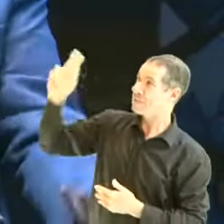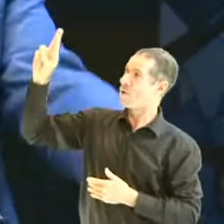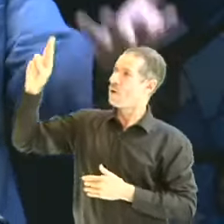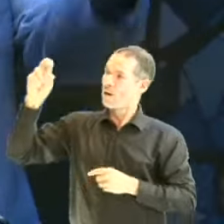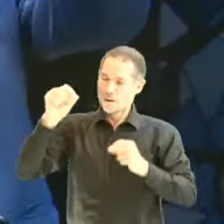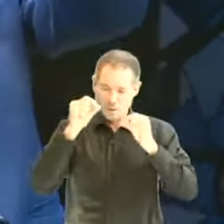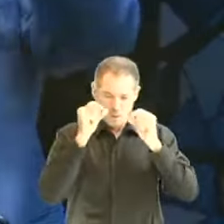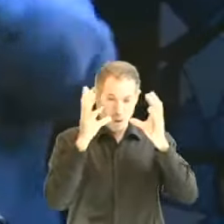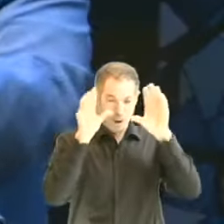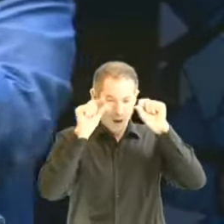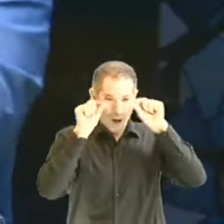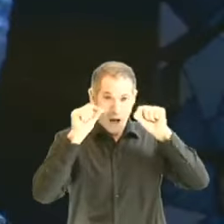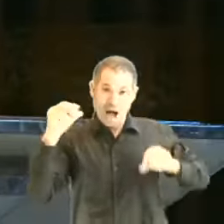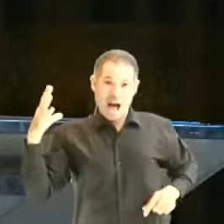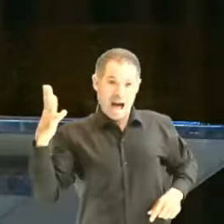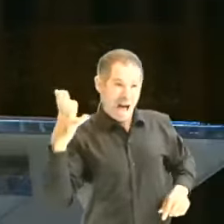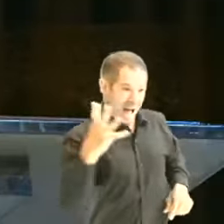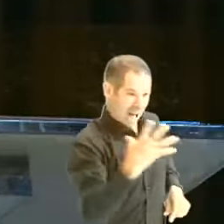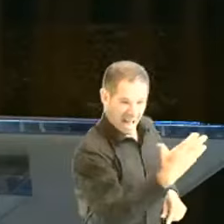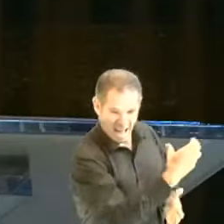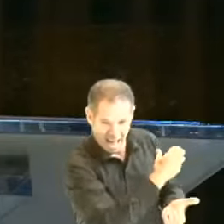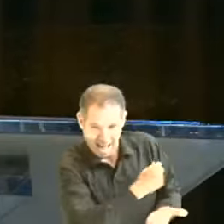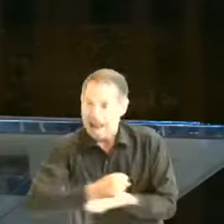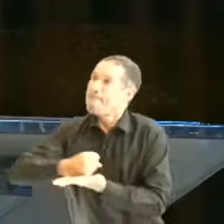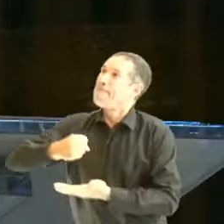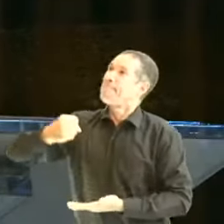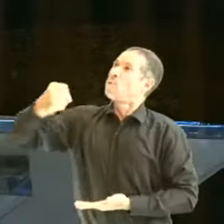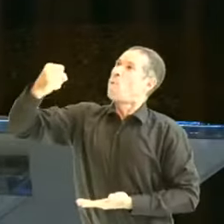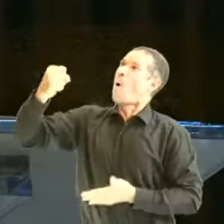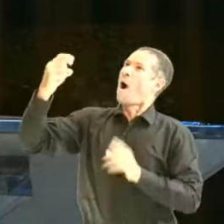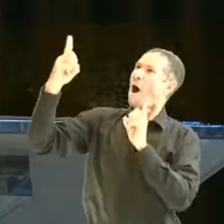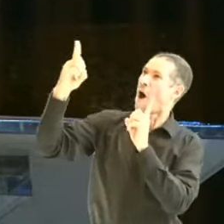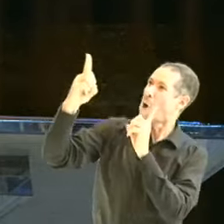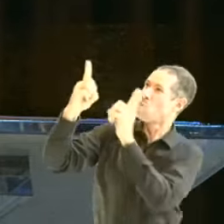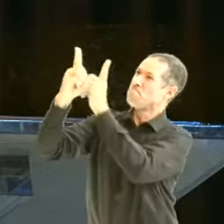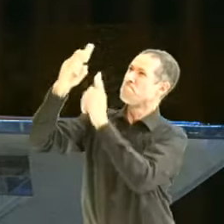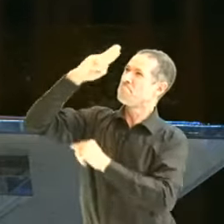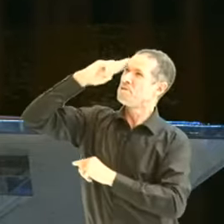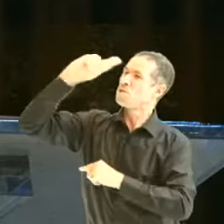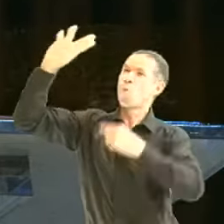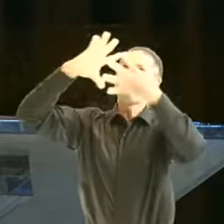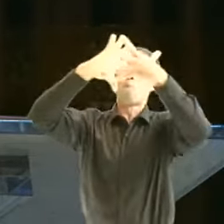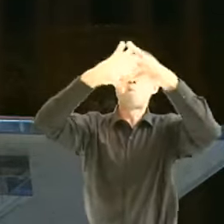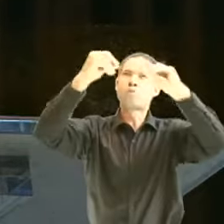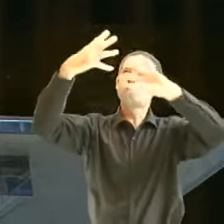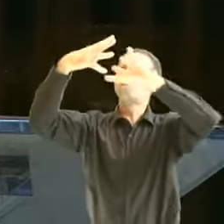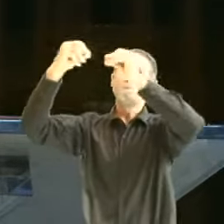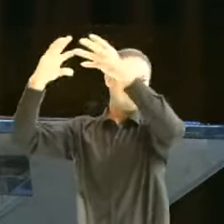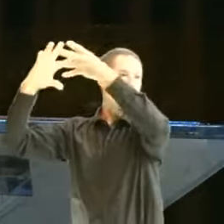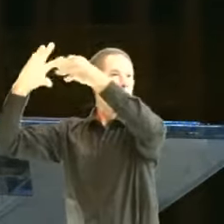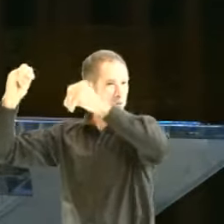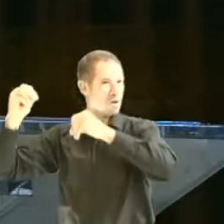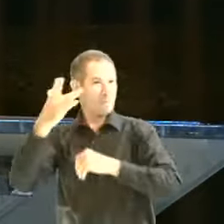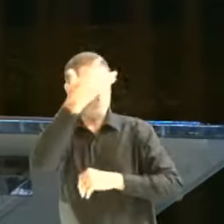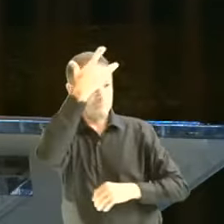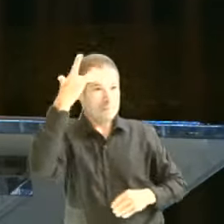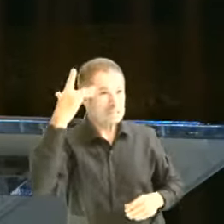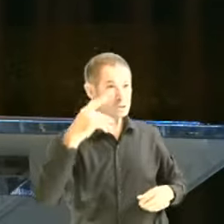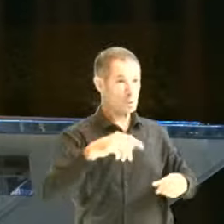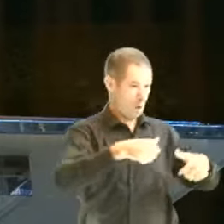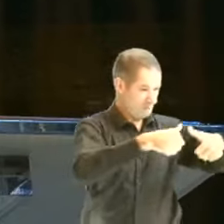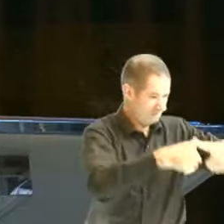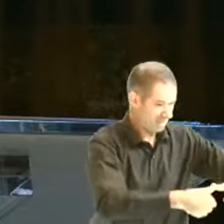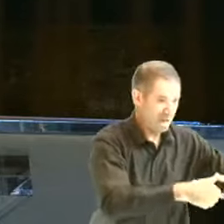serão arrebatados e se encontrarão com o Senhor nas nuvens. E aqueles que ficarem aqui ficarão